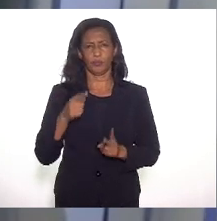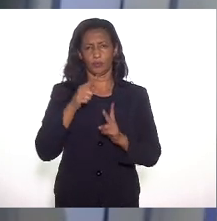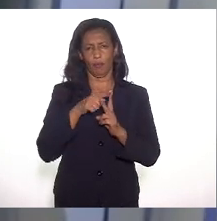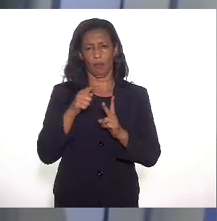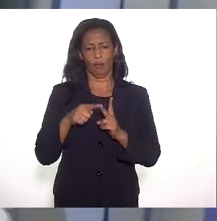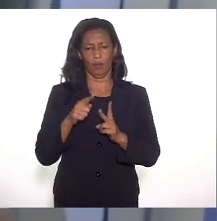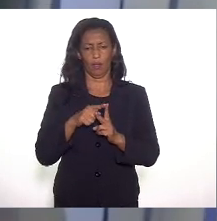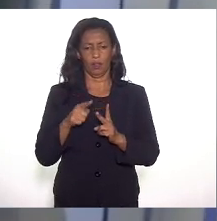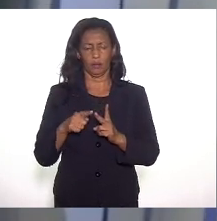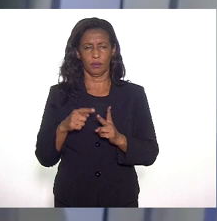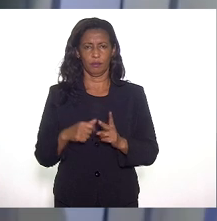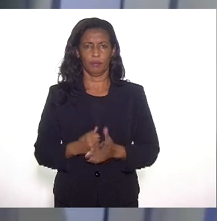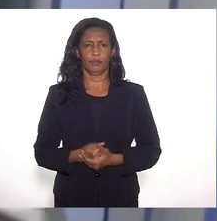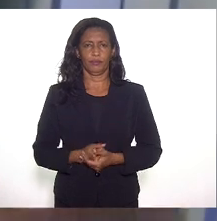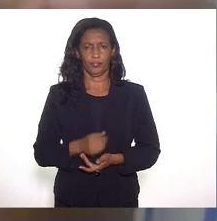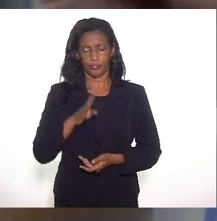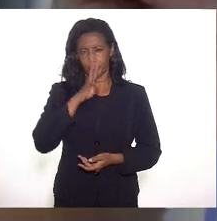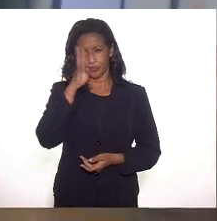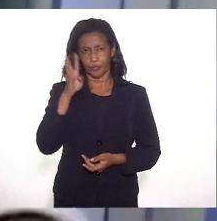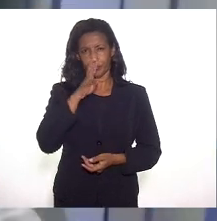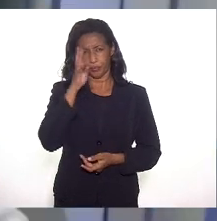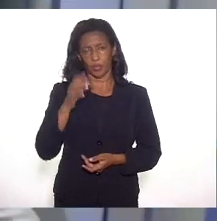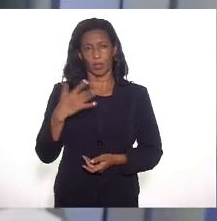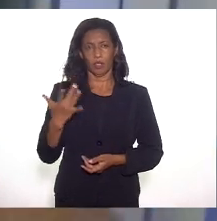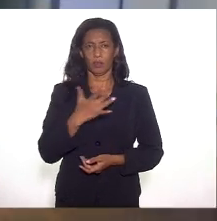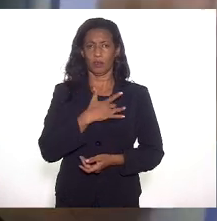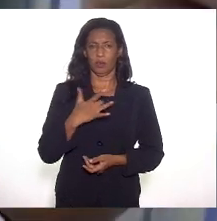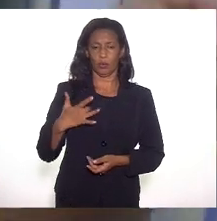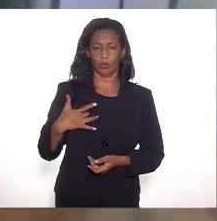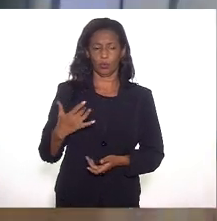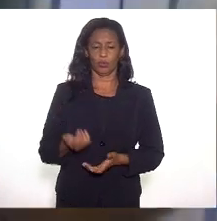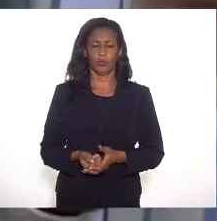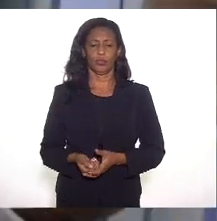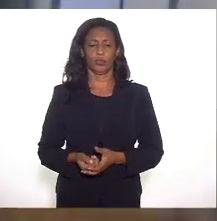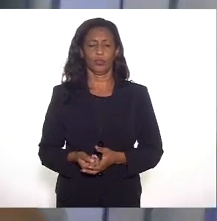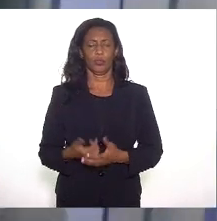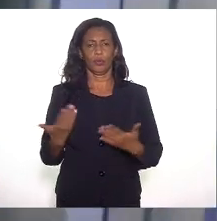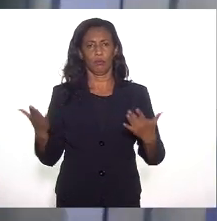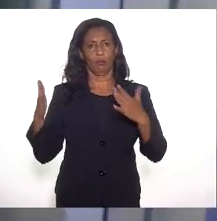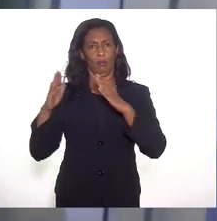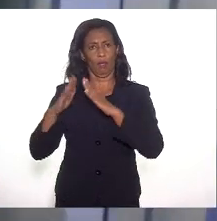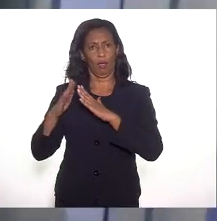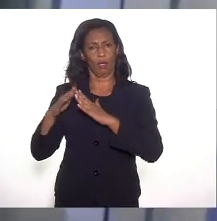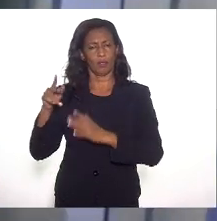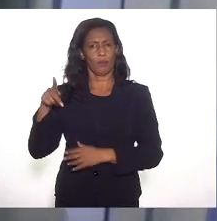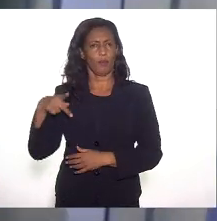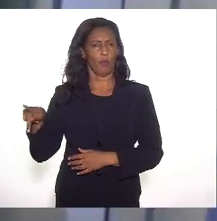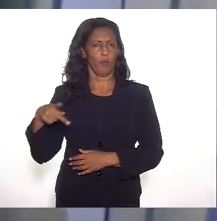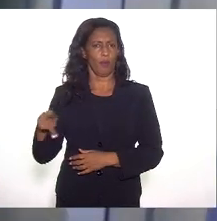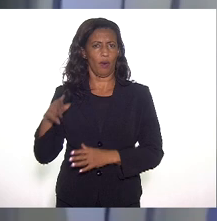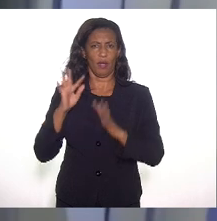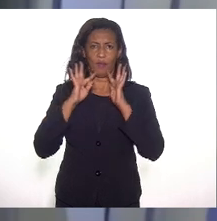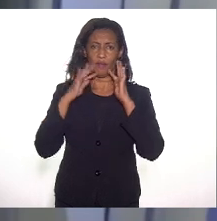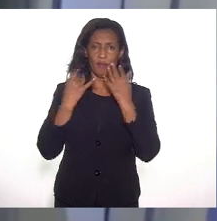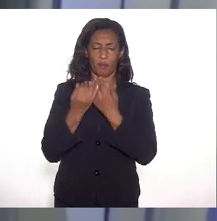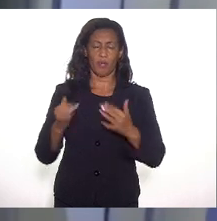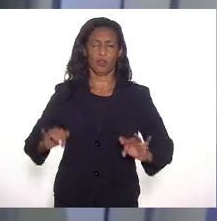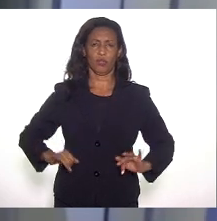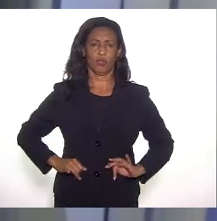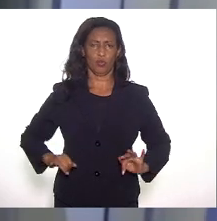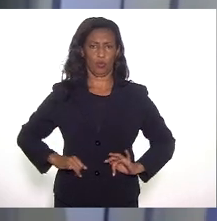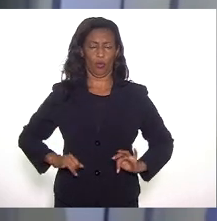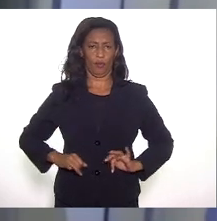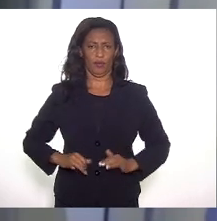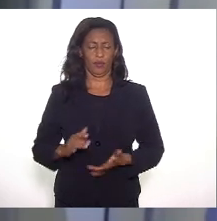aspectos são aberrantes, tanto a questão da saúde quanto a questão da habitação popular, enquanto famílias sofrem no Rio de Janeiro,